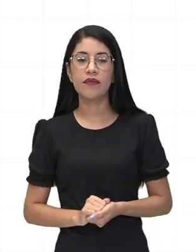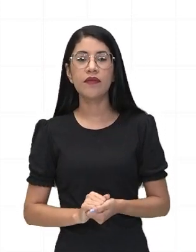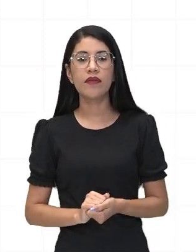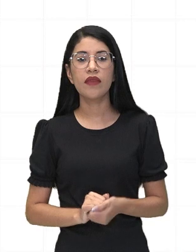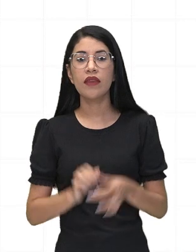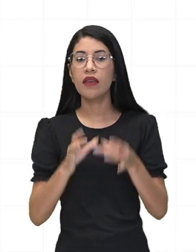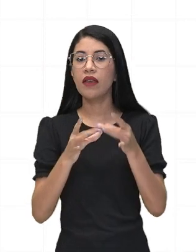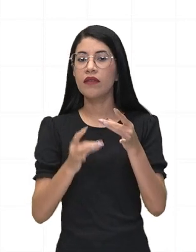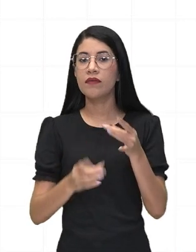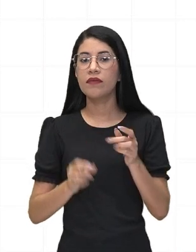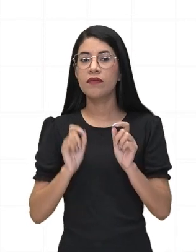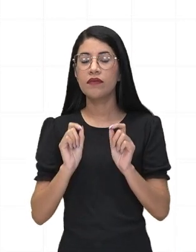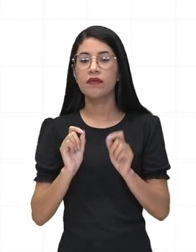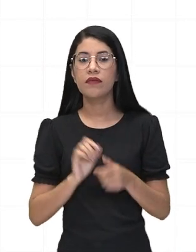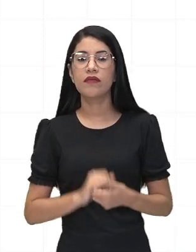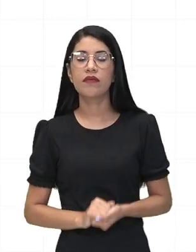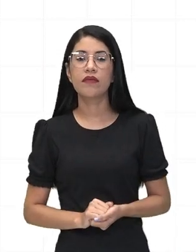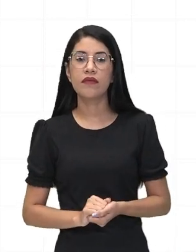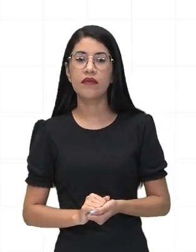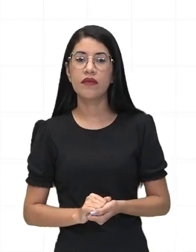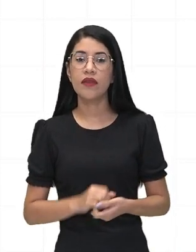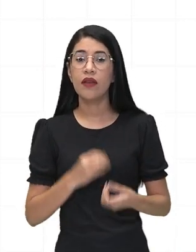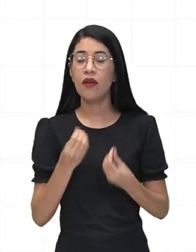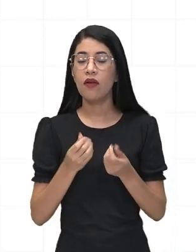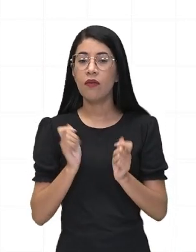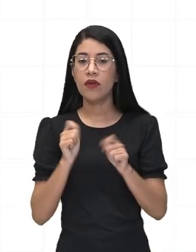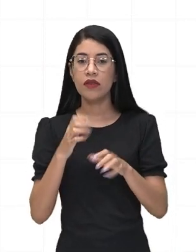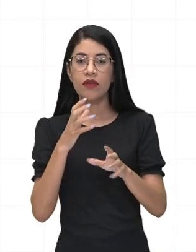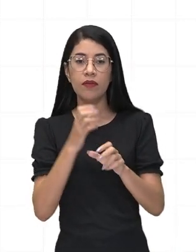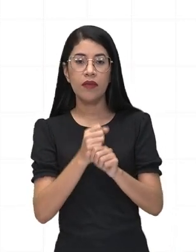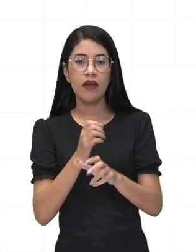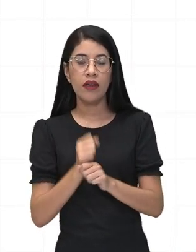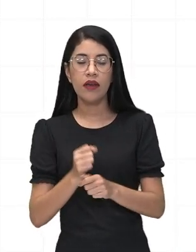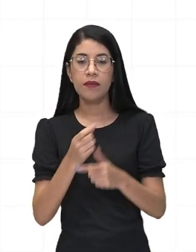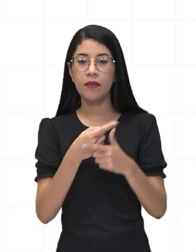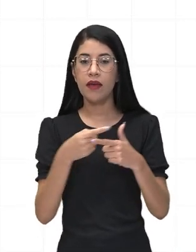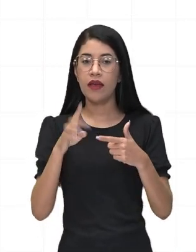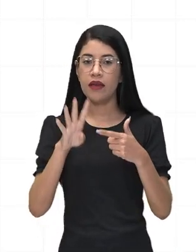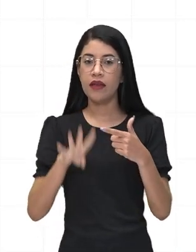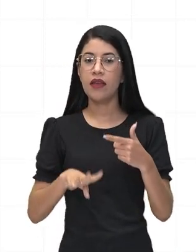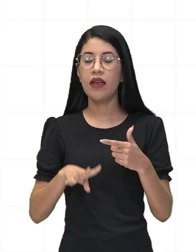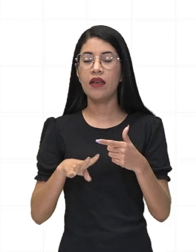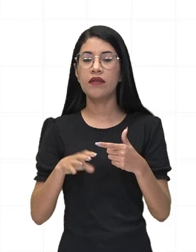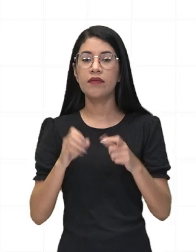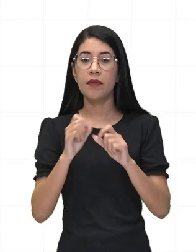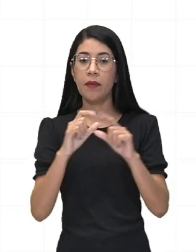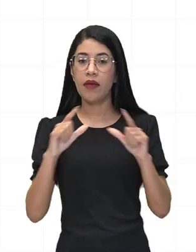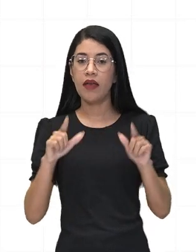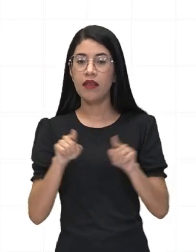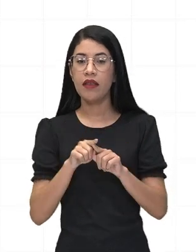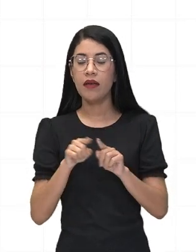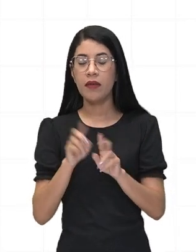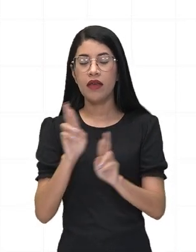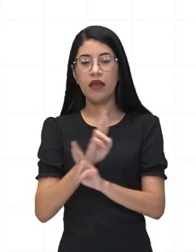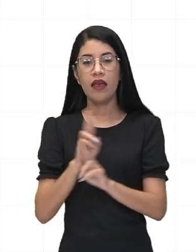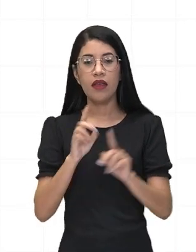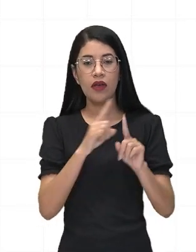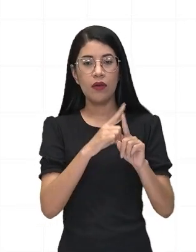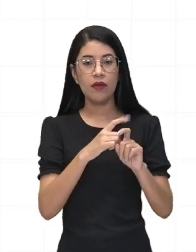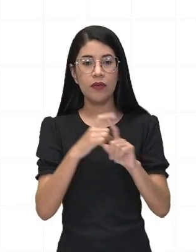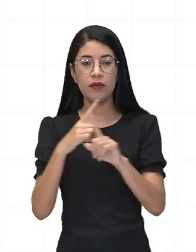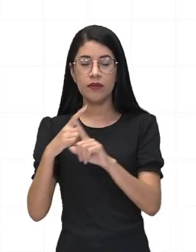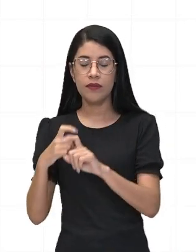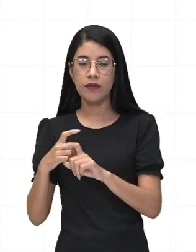E o detalhamento, processos de fatoração de expressões algébricas e suas relações com